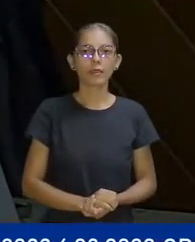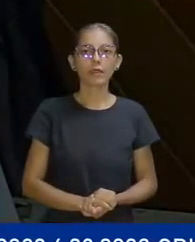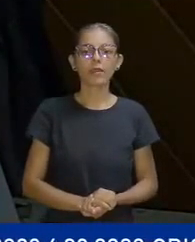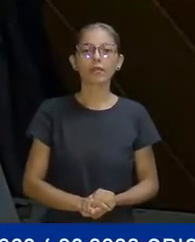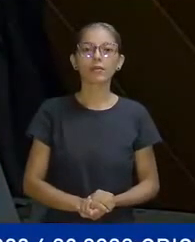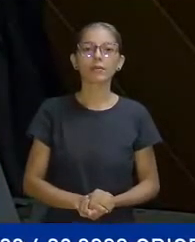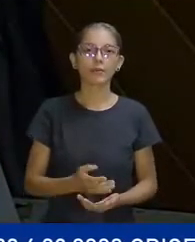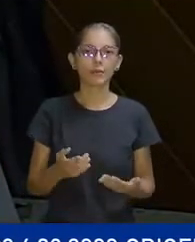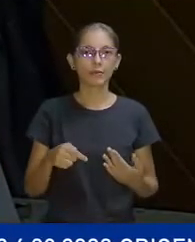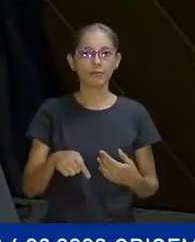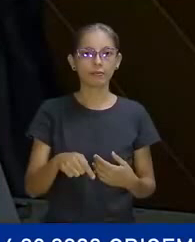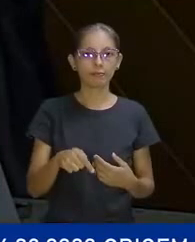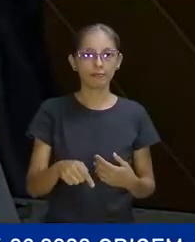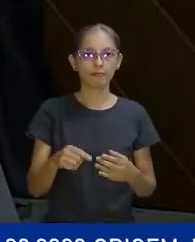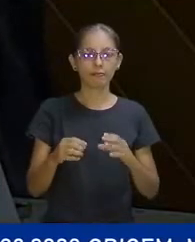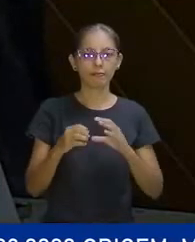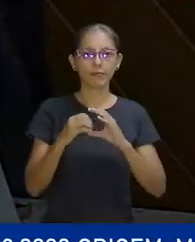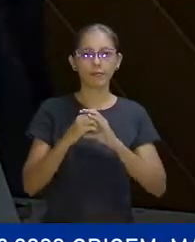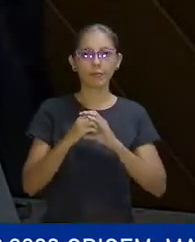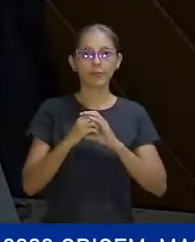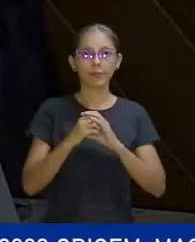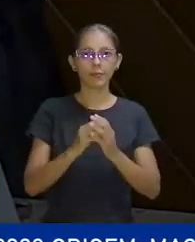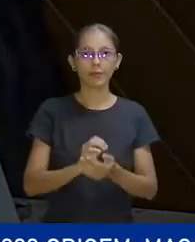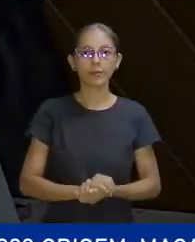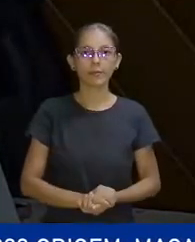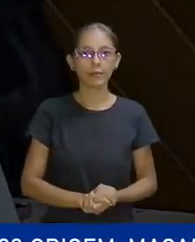8115-2023 deste TRE.